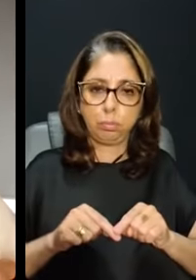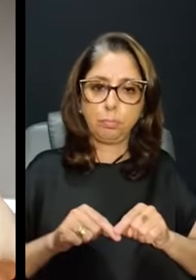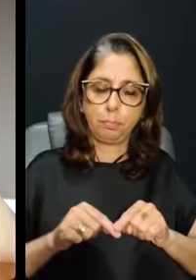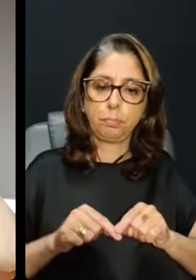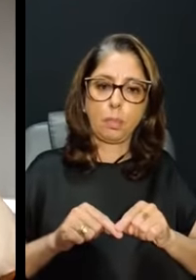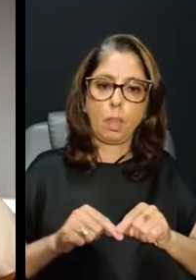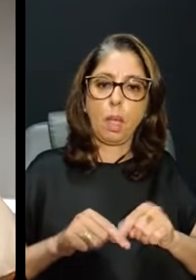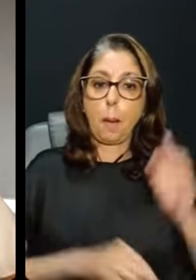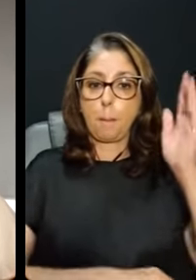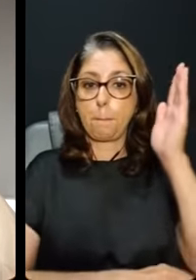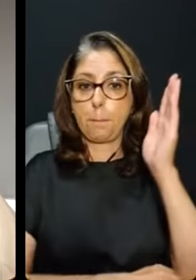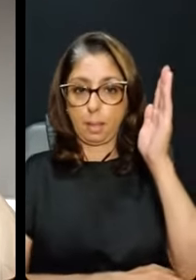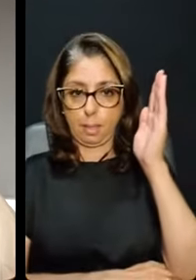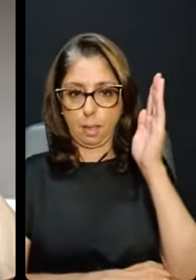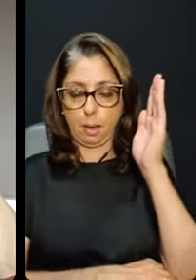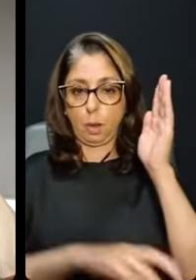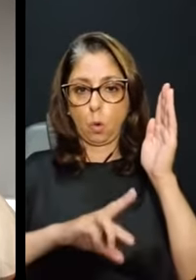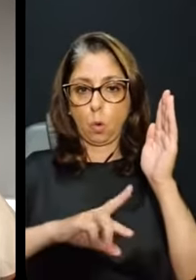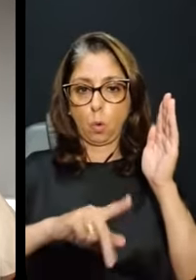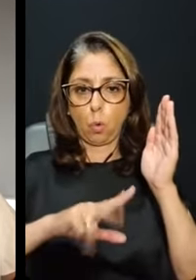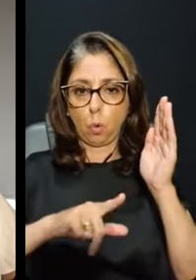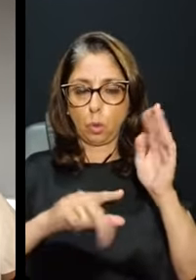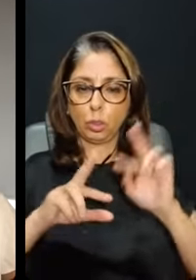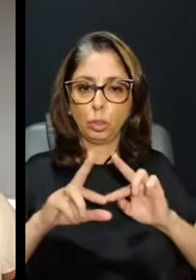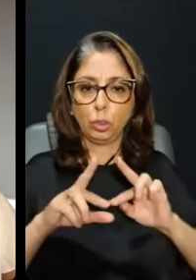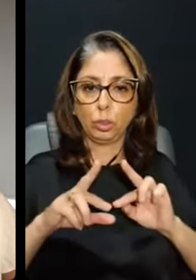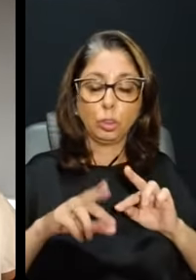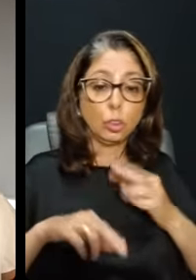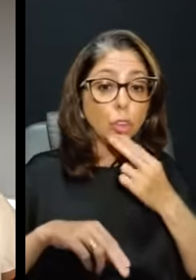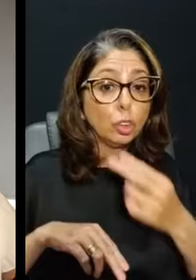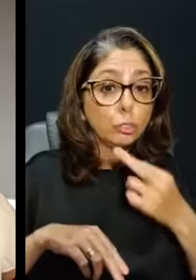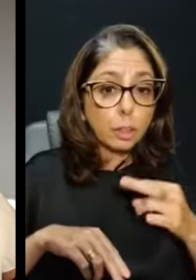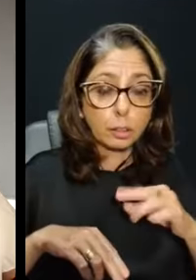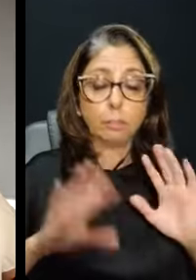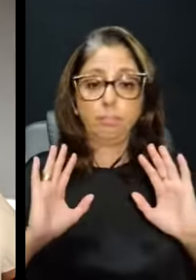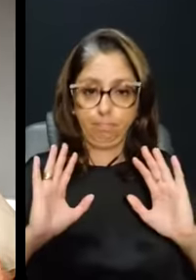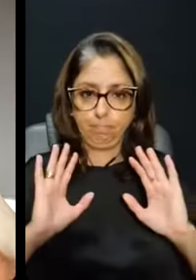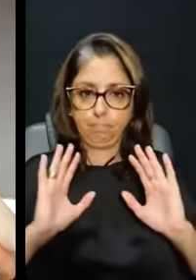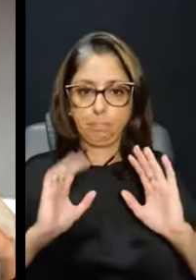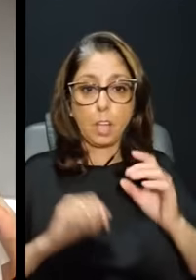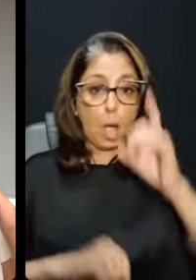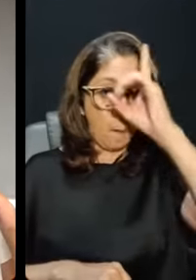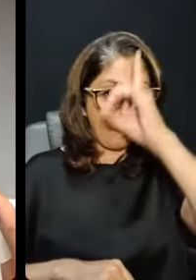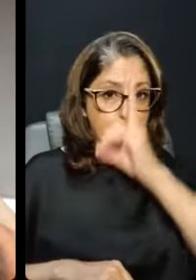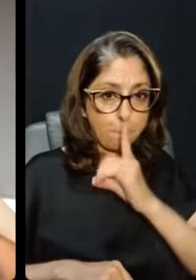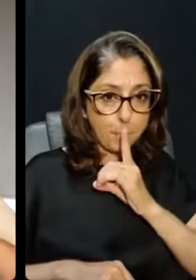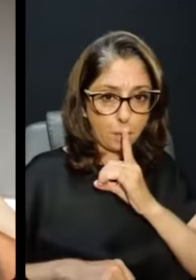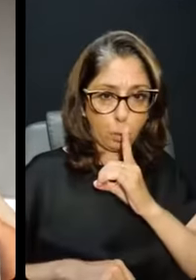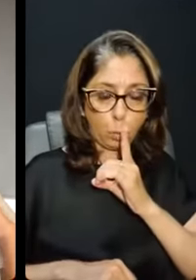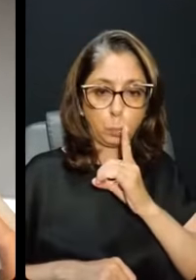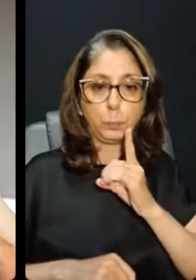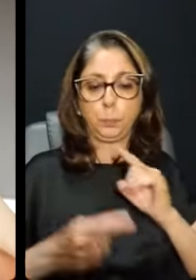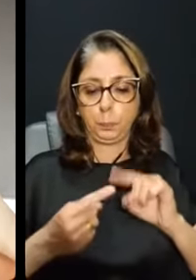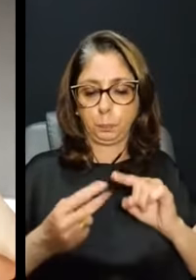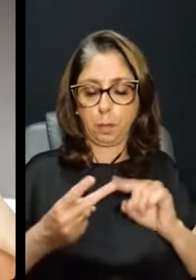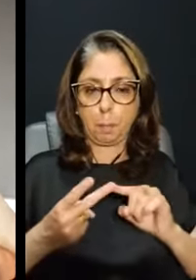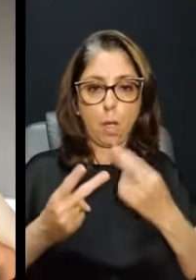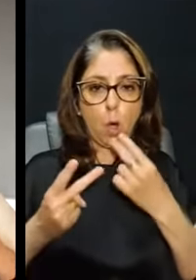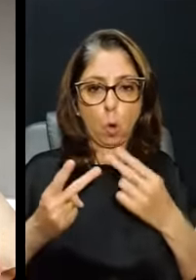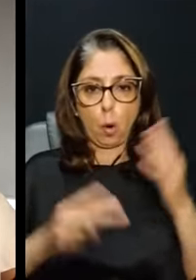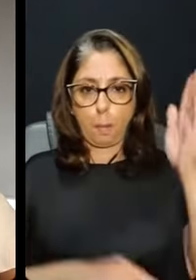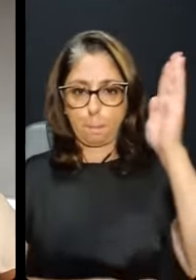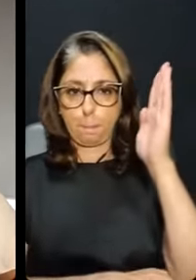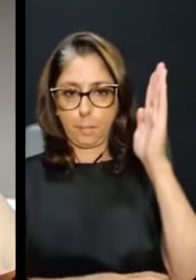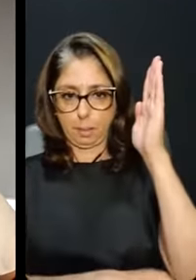outra cor, porque para a pessoa com deficiência visual, com baixa visão, é interessante que esses limites entre os locais